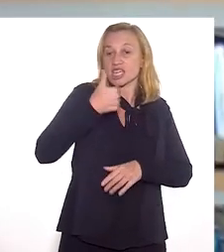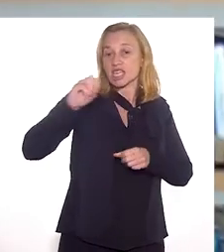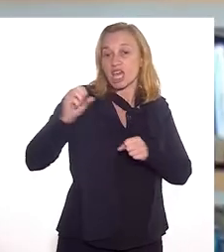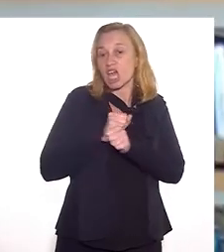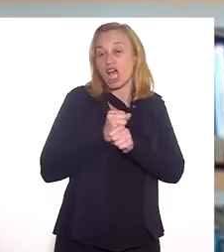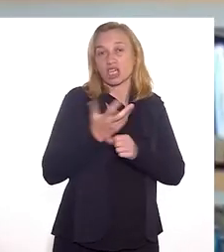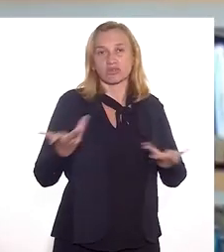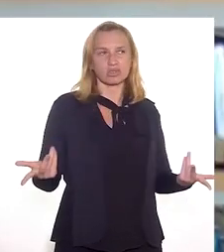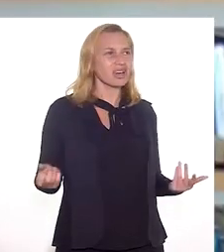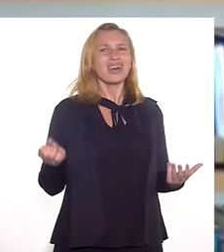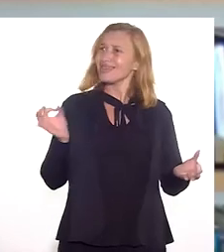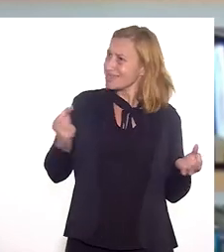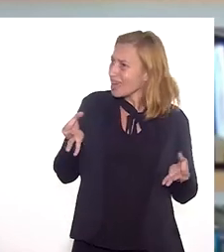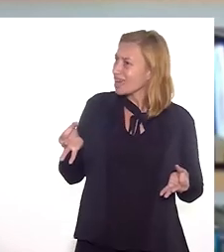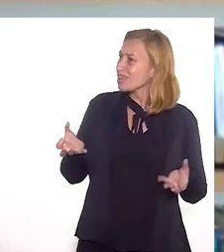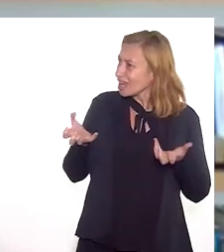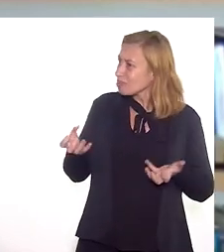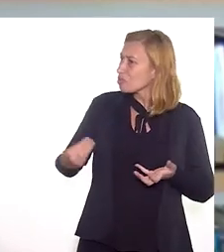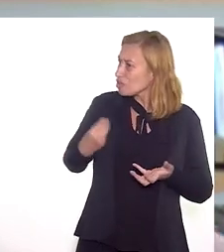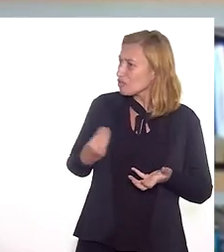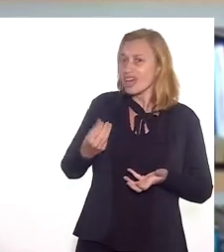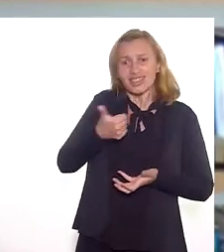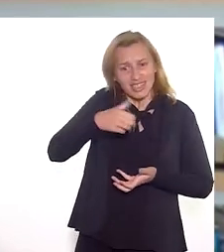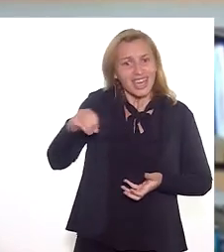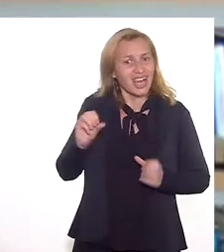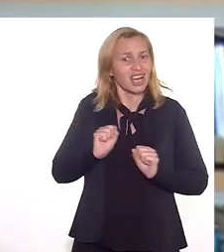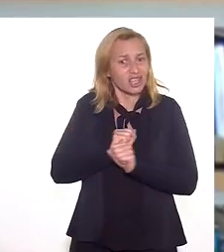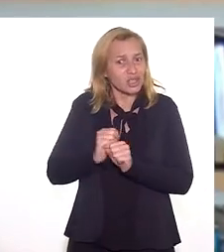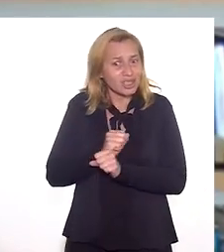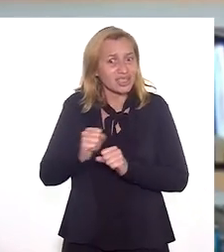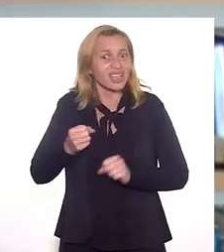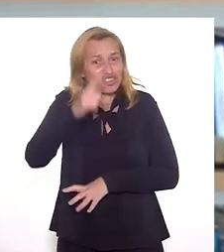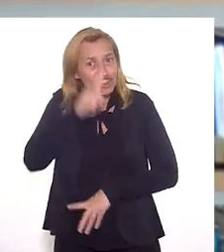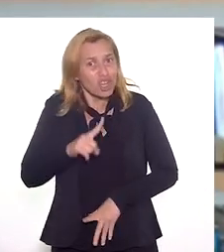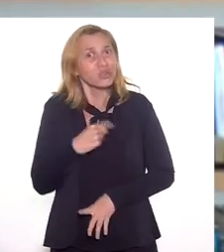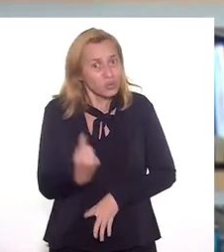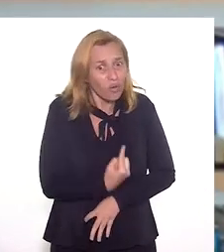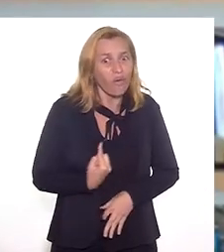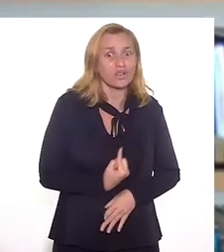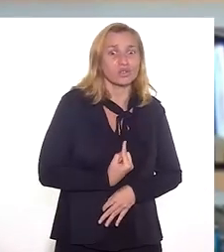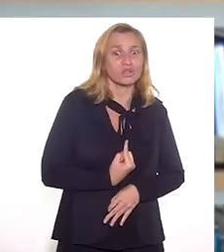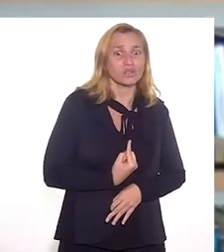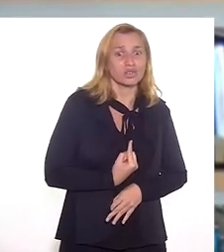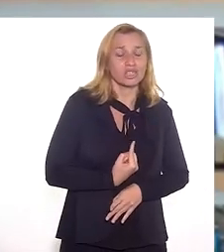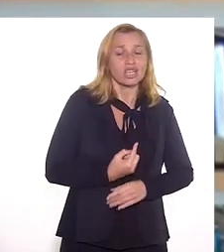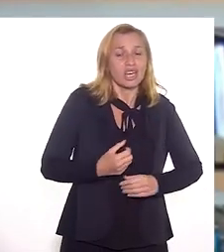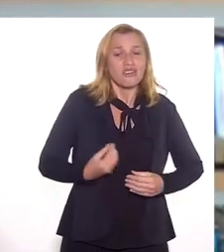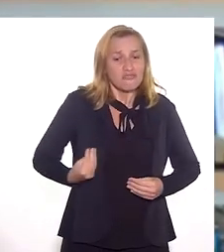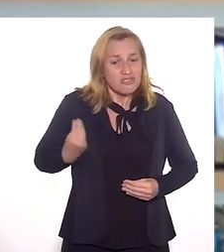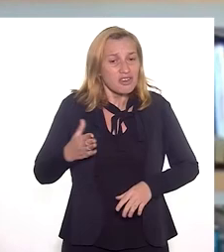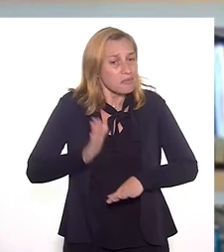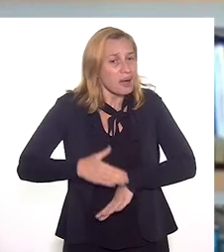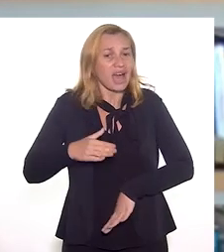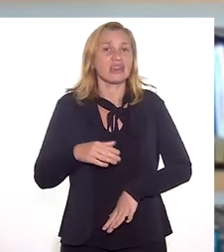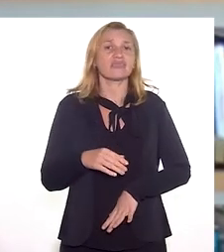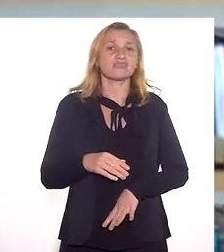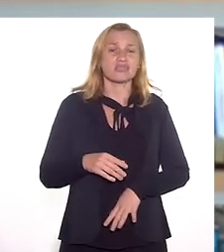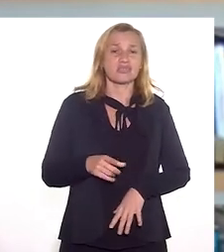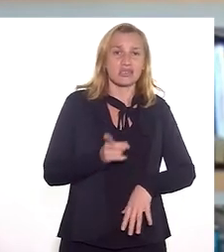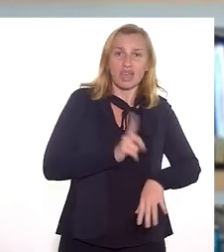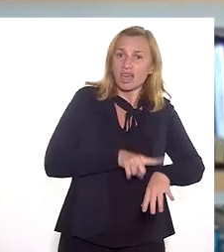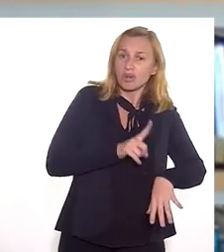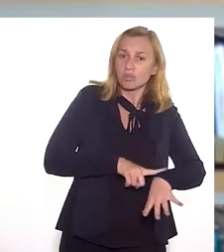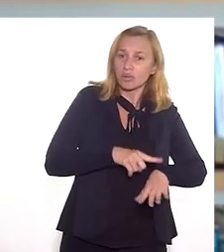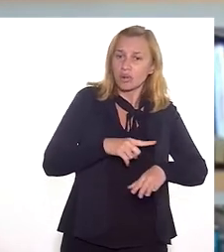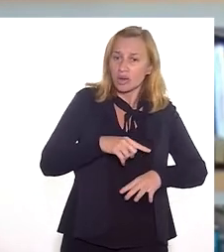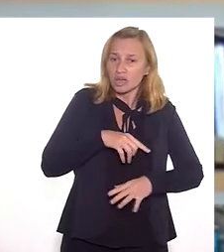claro que todo mundo quer viver 100 anos. Isso é um privilégio, isso é um direito. Conseguir viver mais foi uma